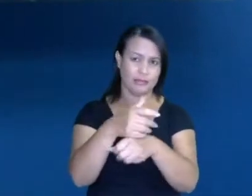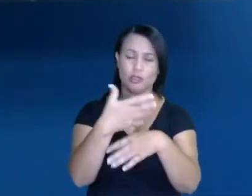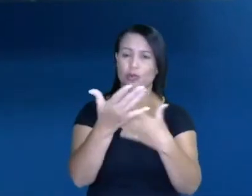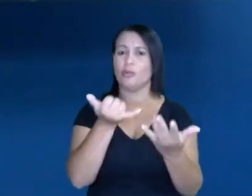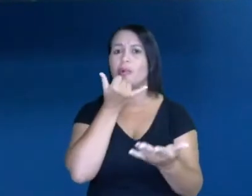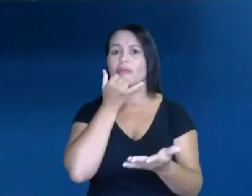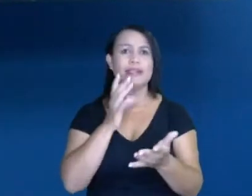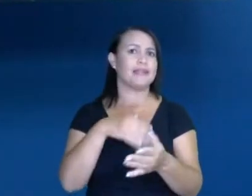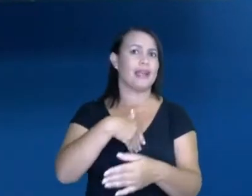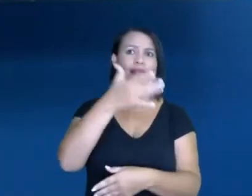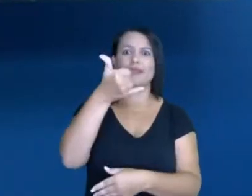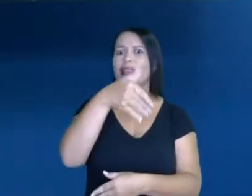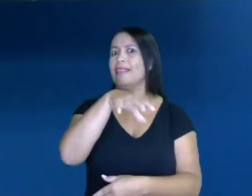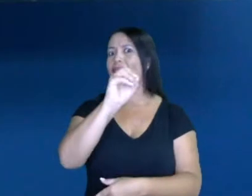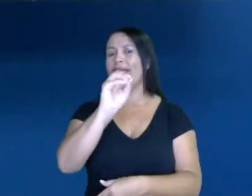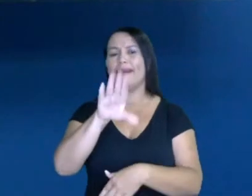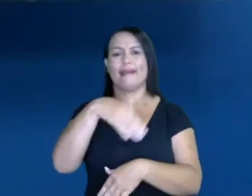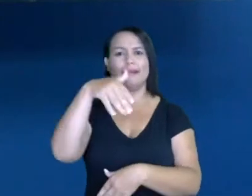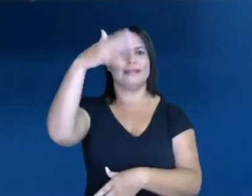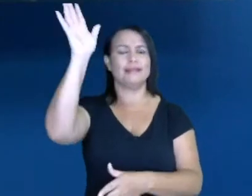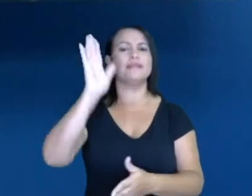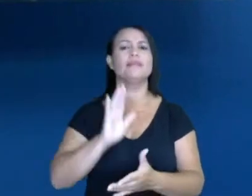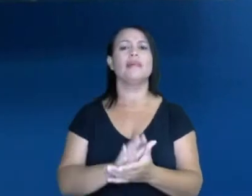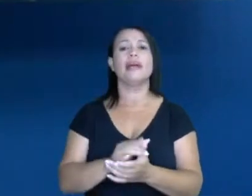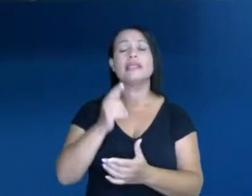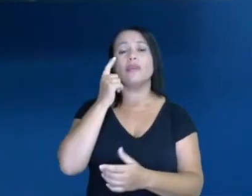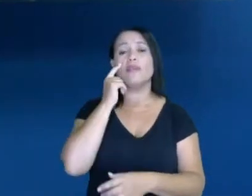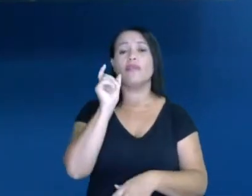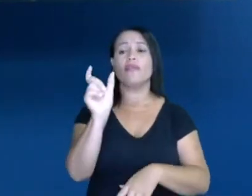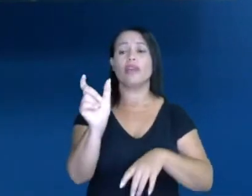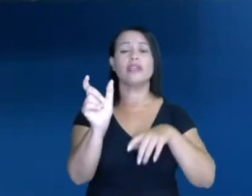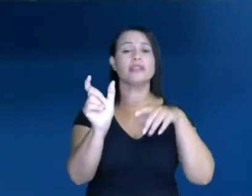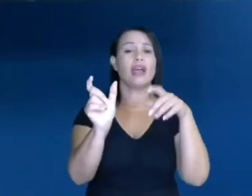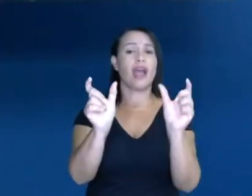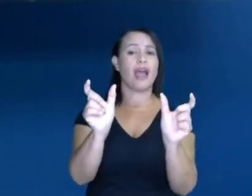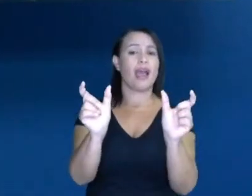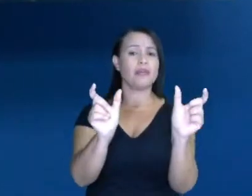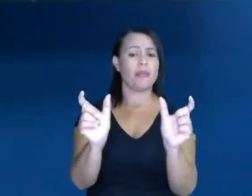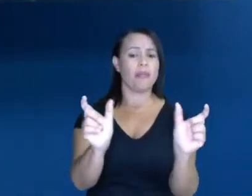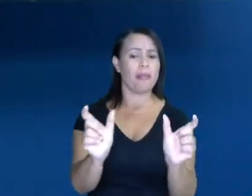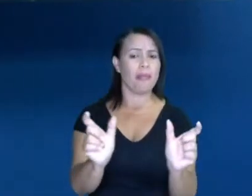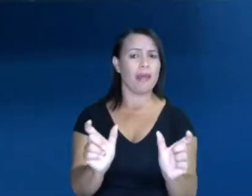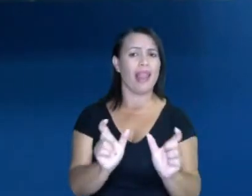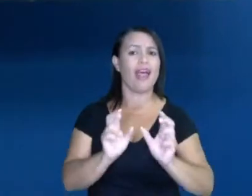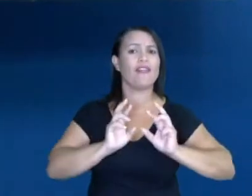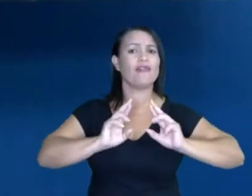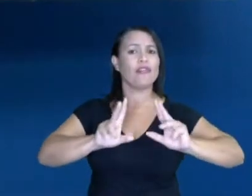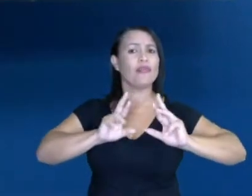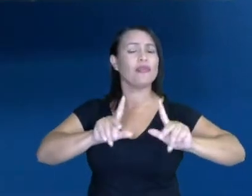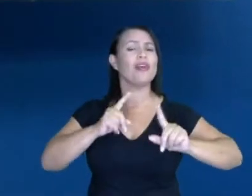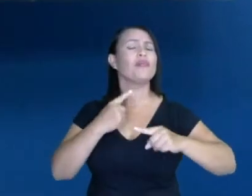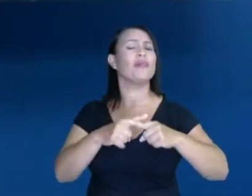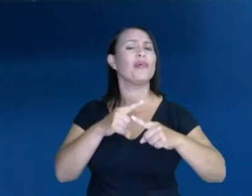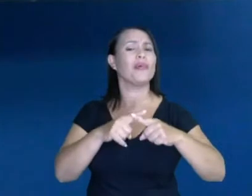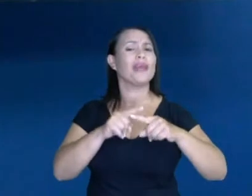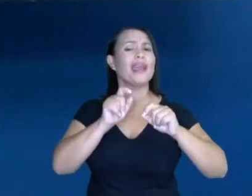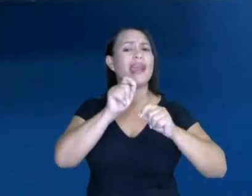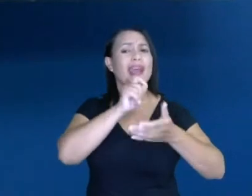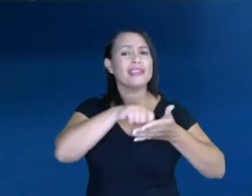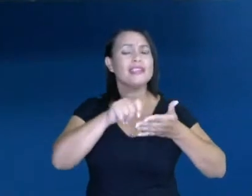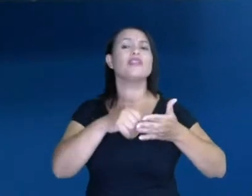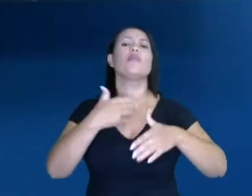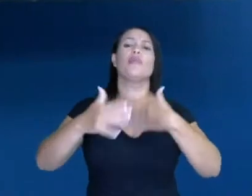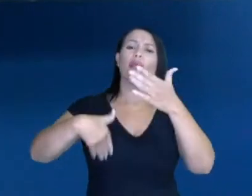décadas. E a escrita dessas palavras foi modificada. E por que ela foi modificada? Por conta